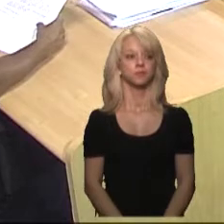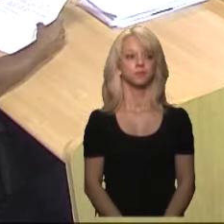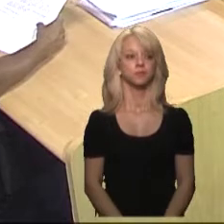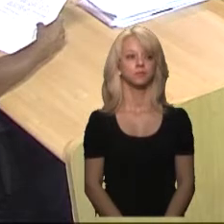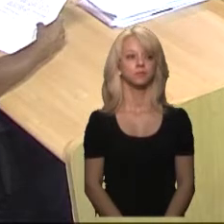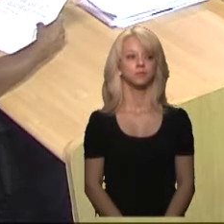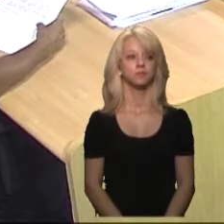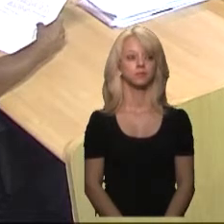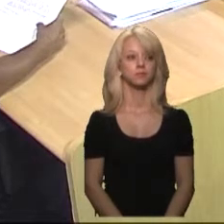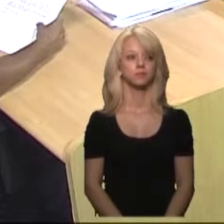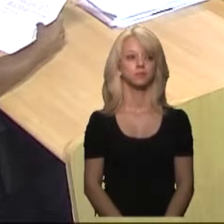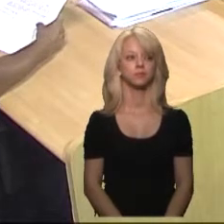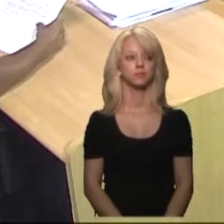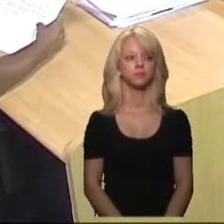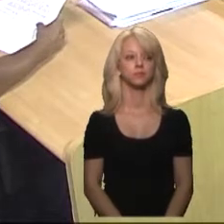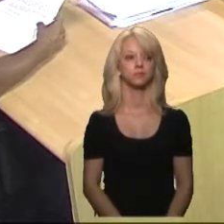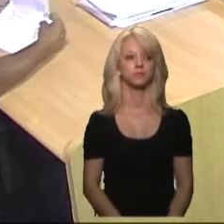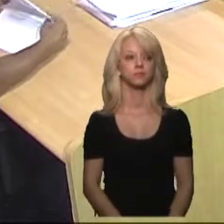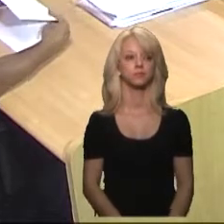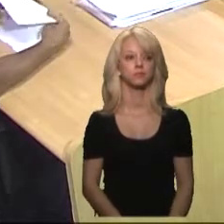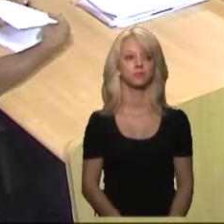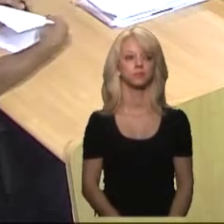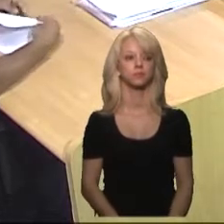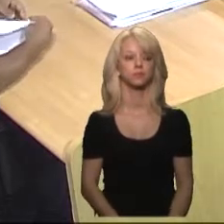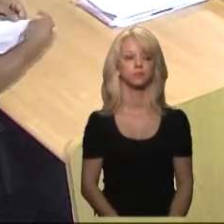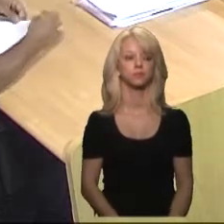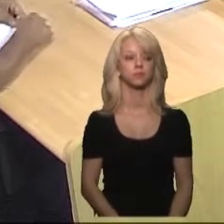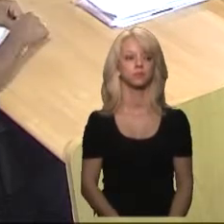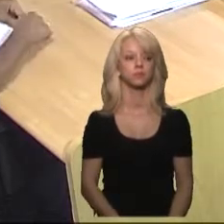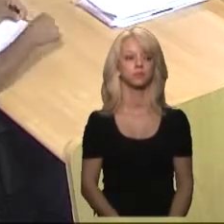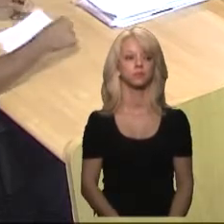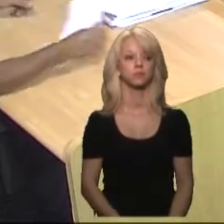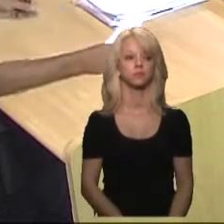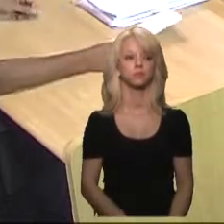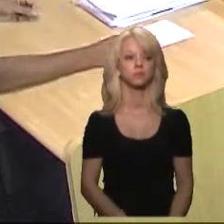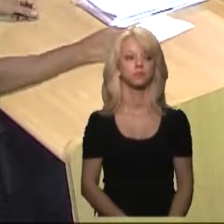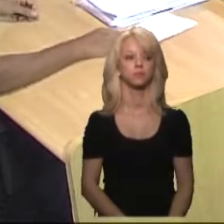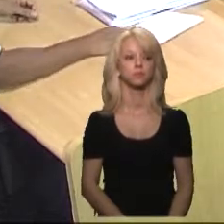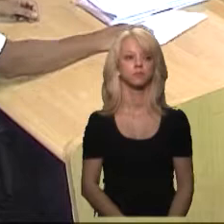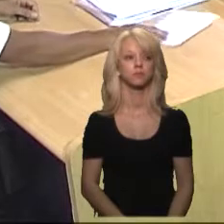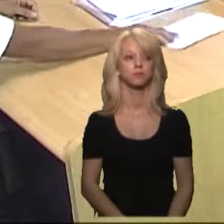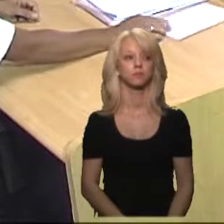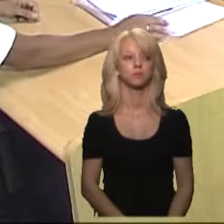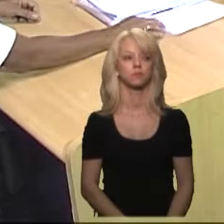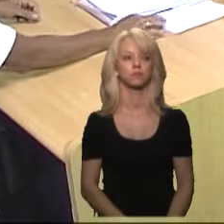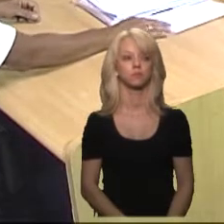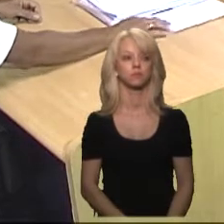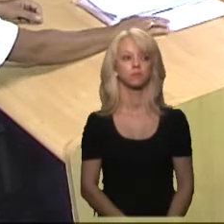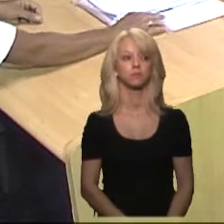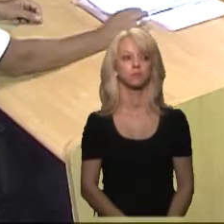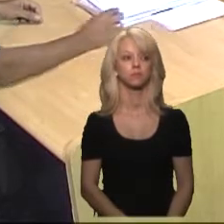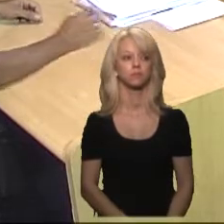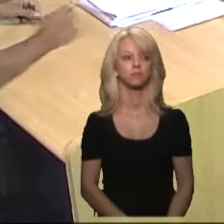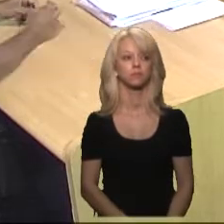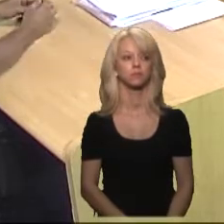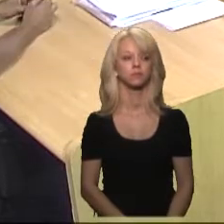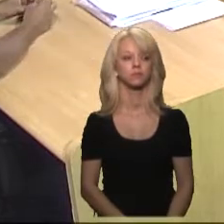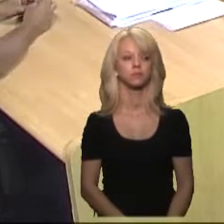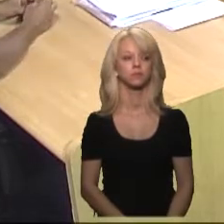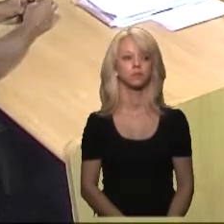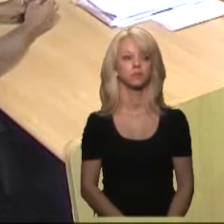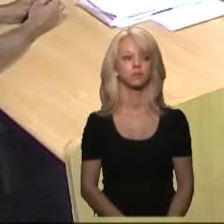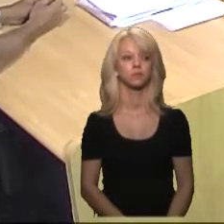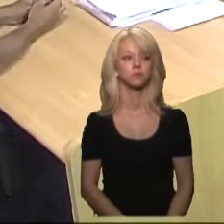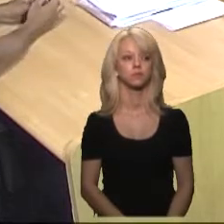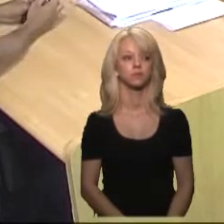rico, muito rico, pegando remédio. E tirando daquele que não pode. Eu vejo isso. Então, eu estou